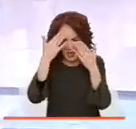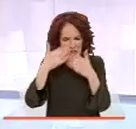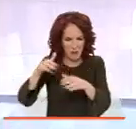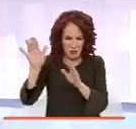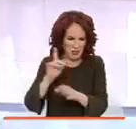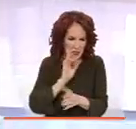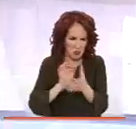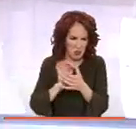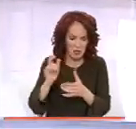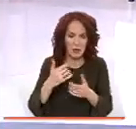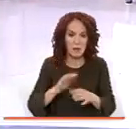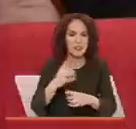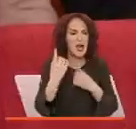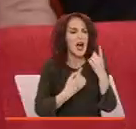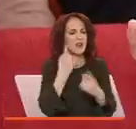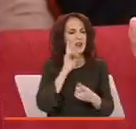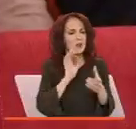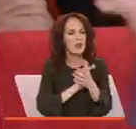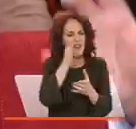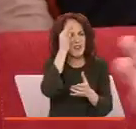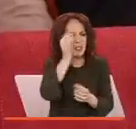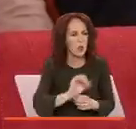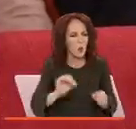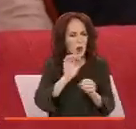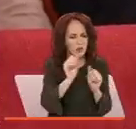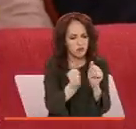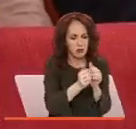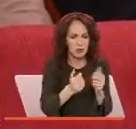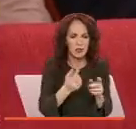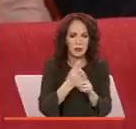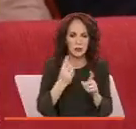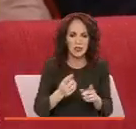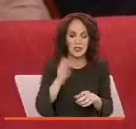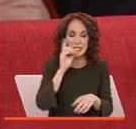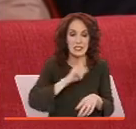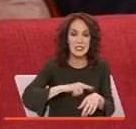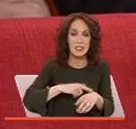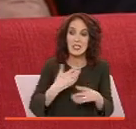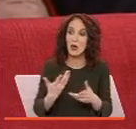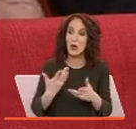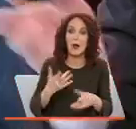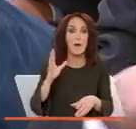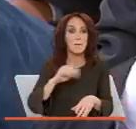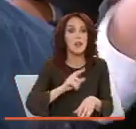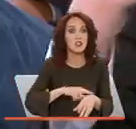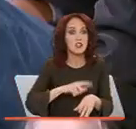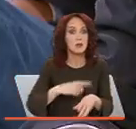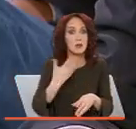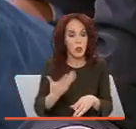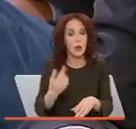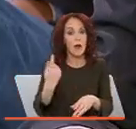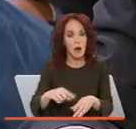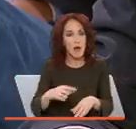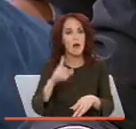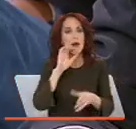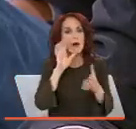sempre tampa. Não, mas eu digo isto, que muitas vezes quando as pessoas têm mais tempo, o casal junta-se, não é? Fica mas mais tempo. Mas eu tenho andado sempre com coisas e tal. Mas o que é que anda a